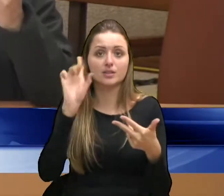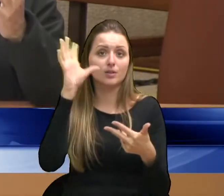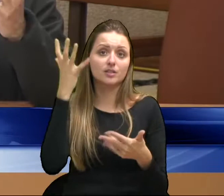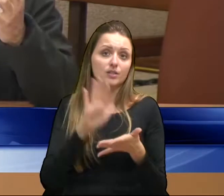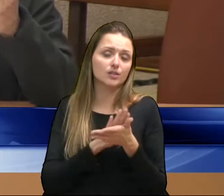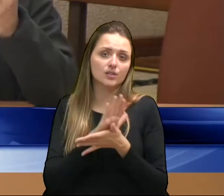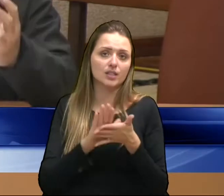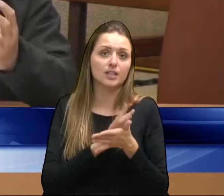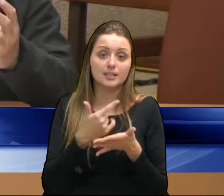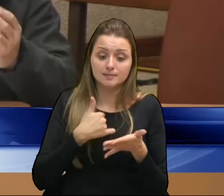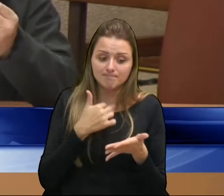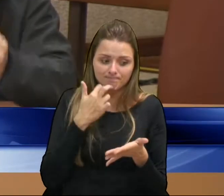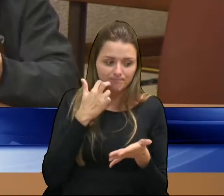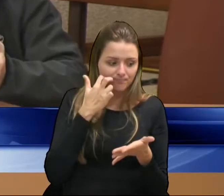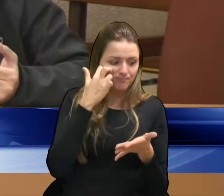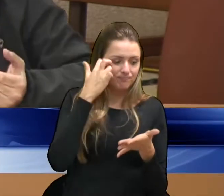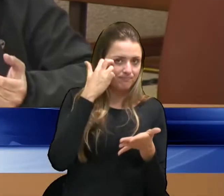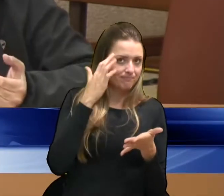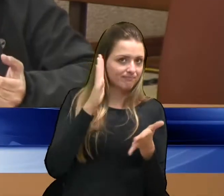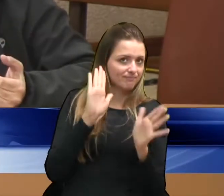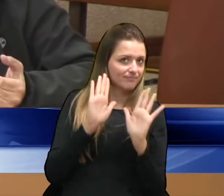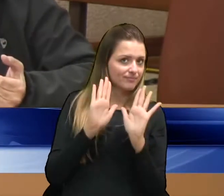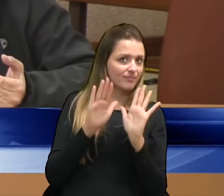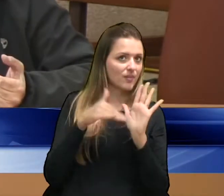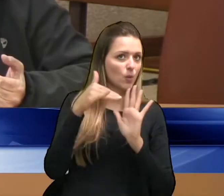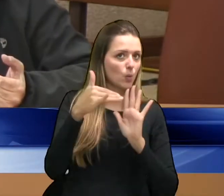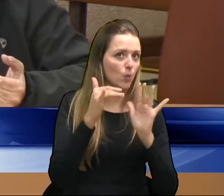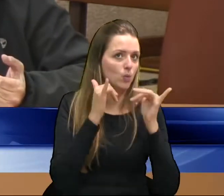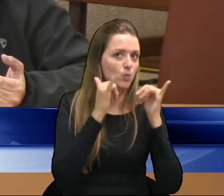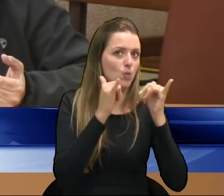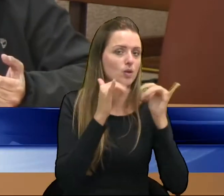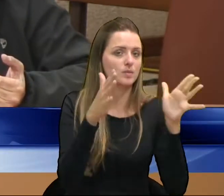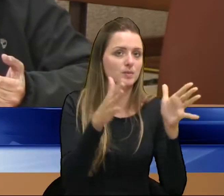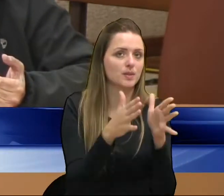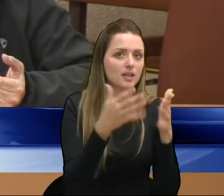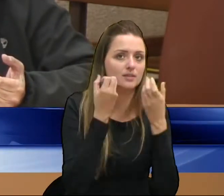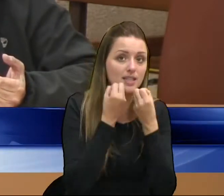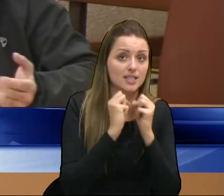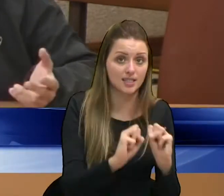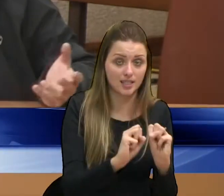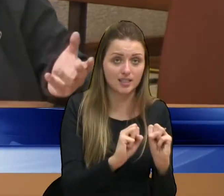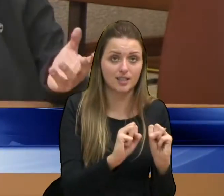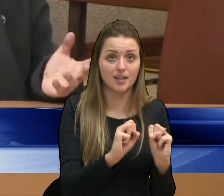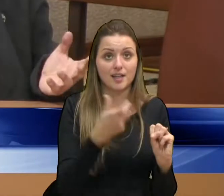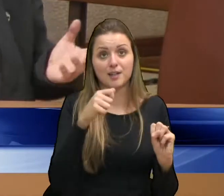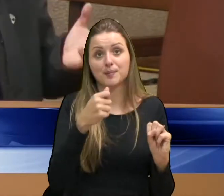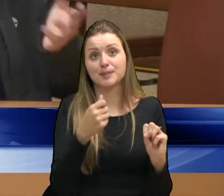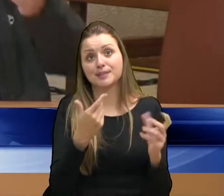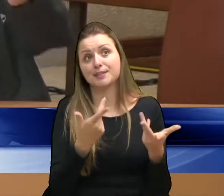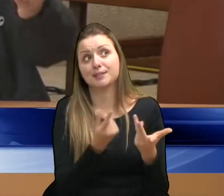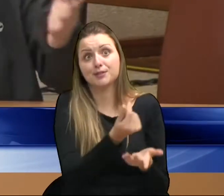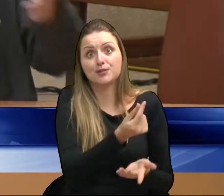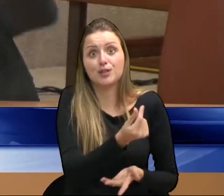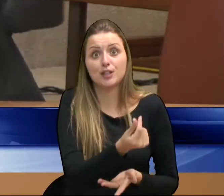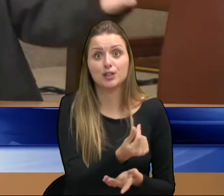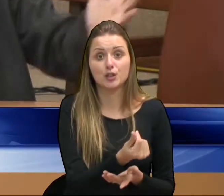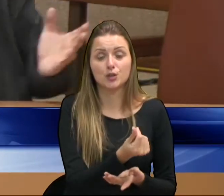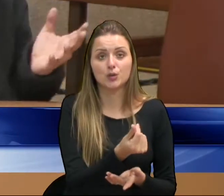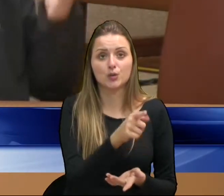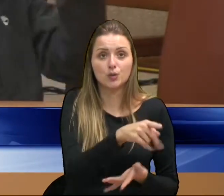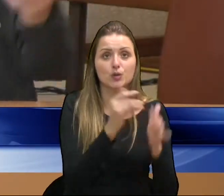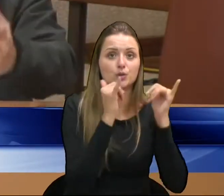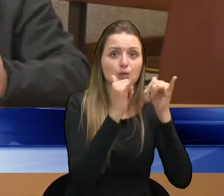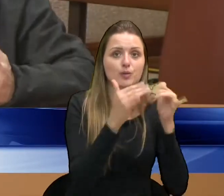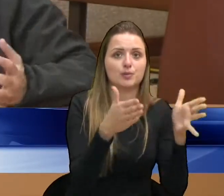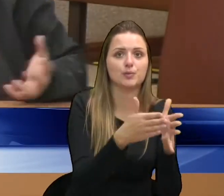eu ficava constrangido quando vi o cálculo tarifário feito pelos servidores da Secretaria e ter que botar a tarifa do transporte, do táxi